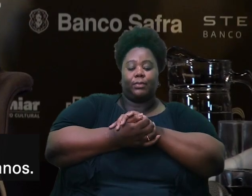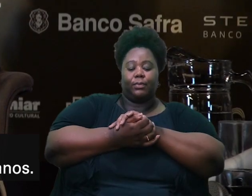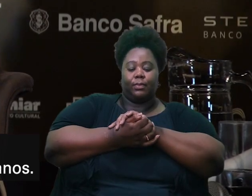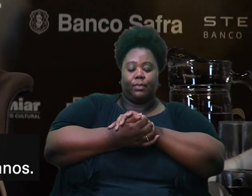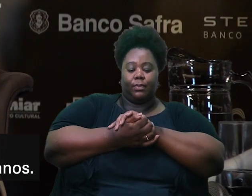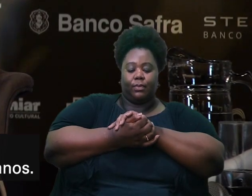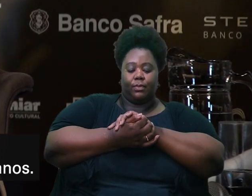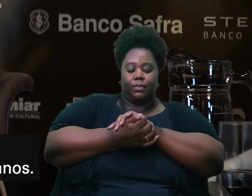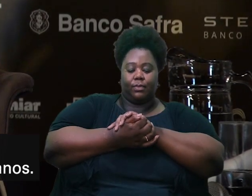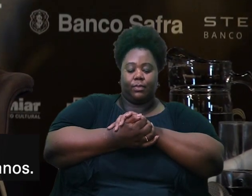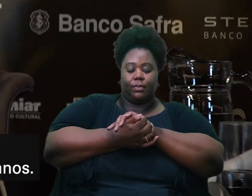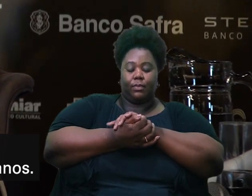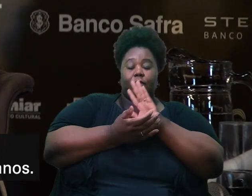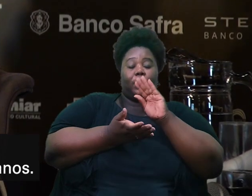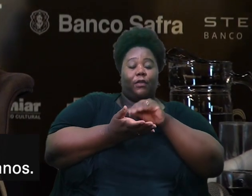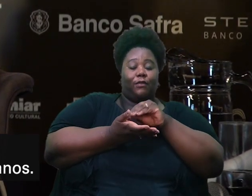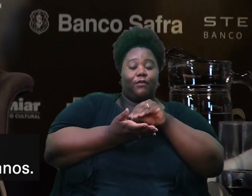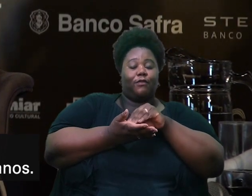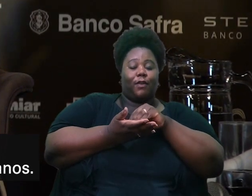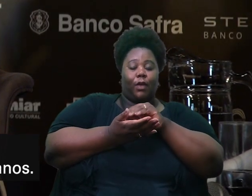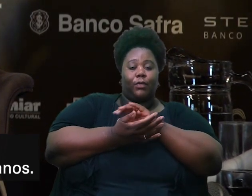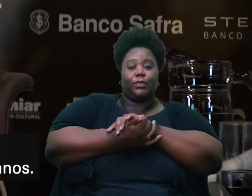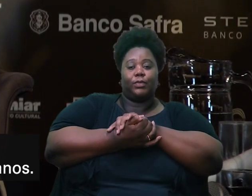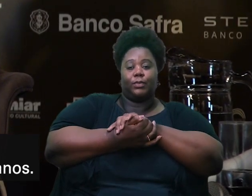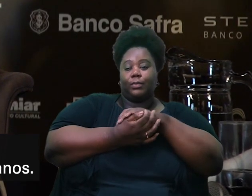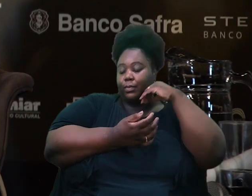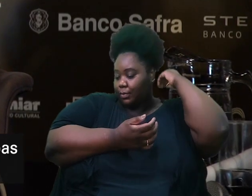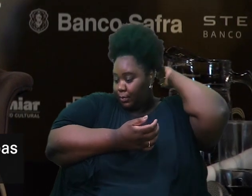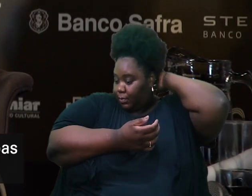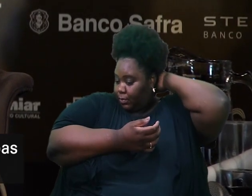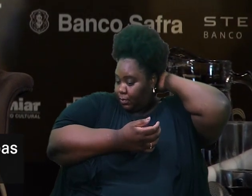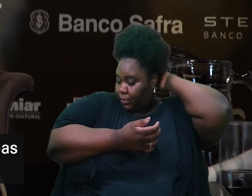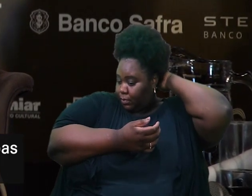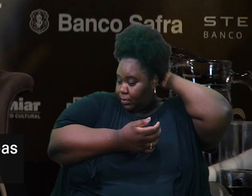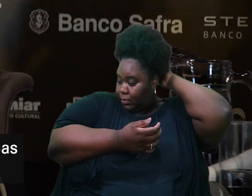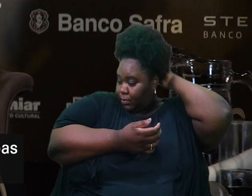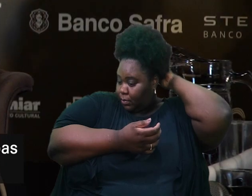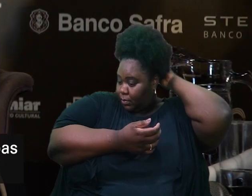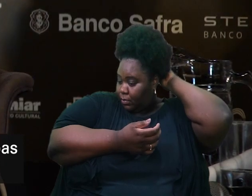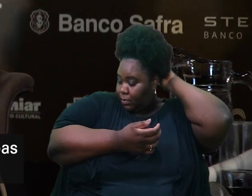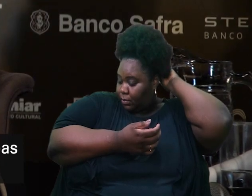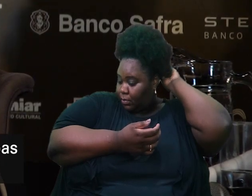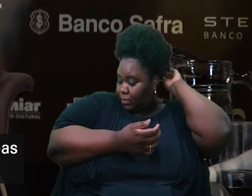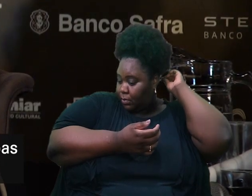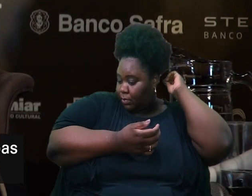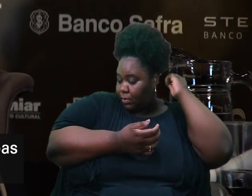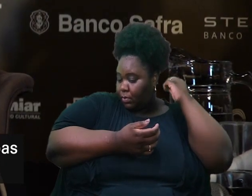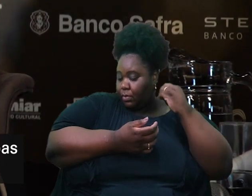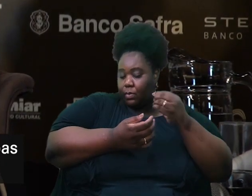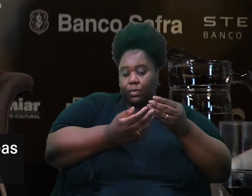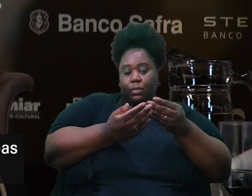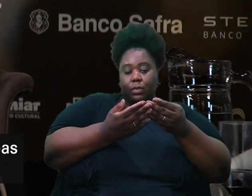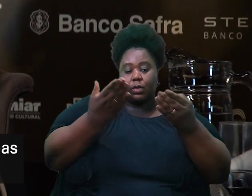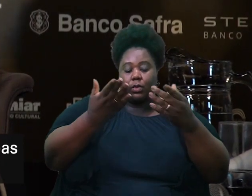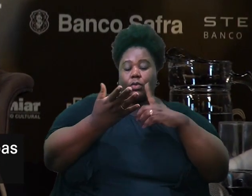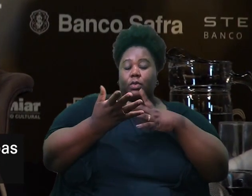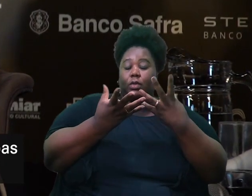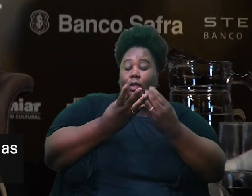nós temos muitos saltos nos últimos 30 anos. Hoje nós temos milhares de pessoas